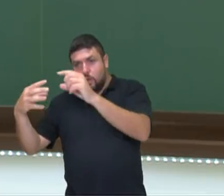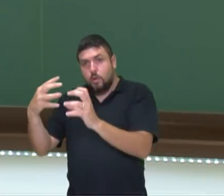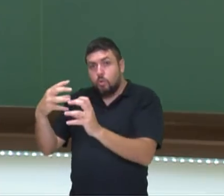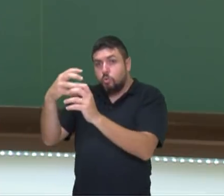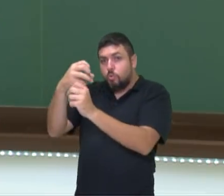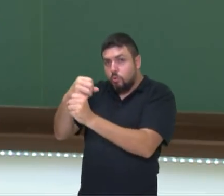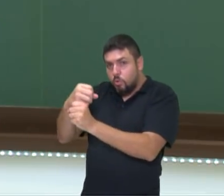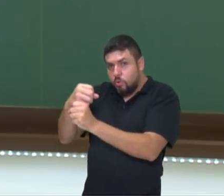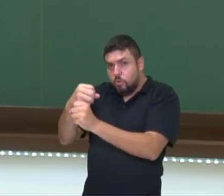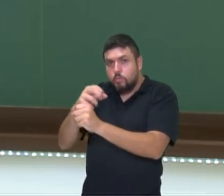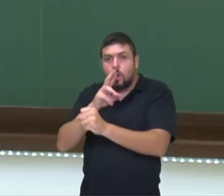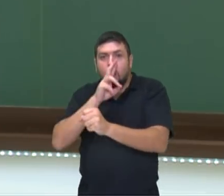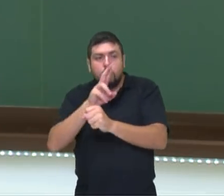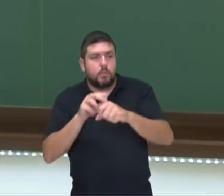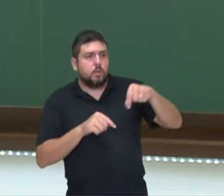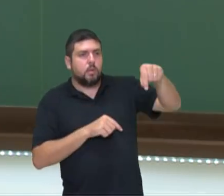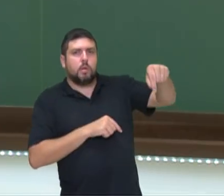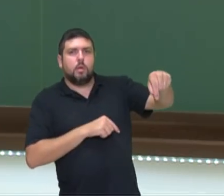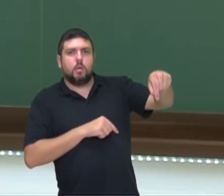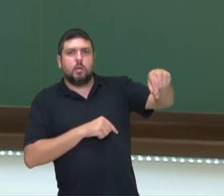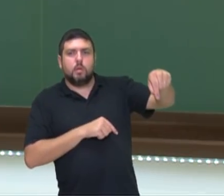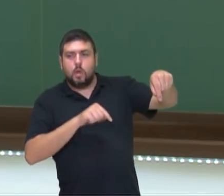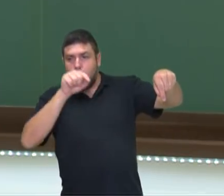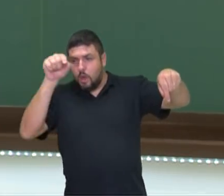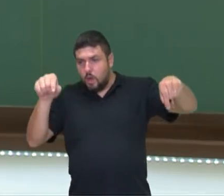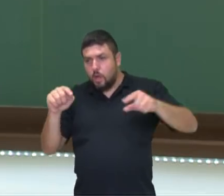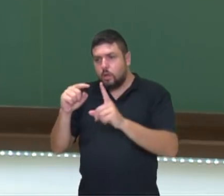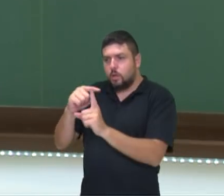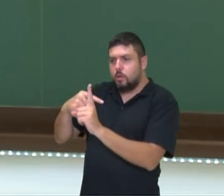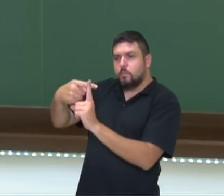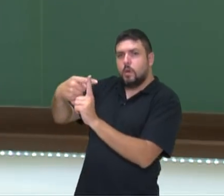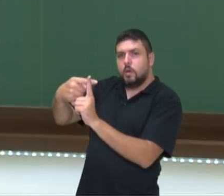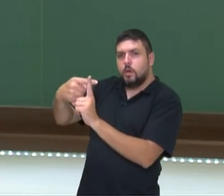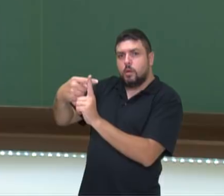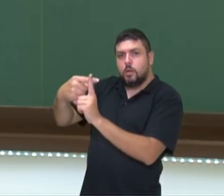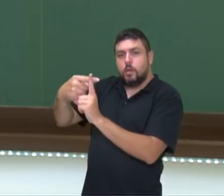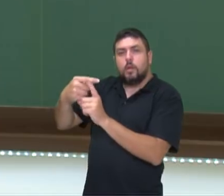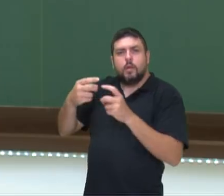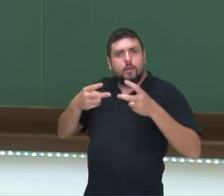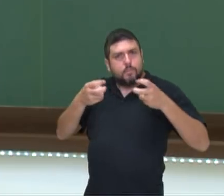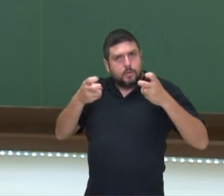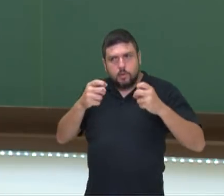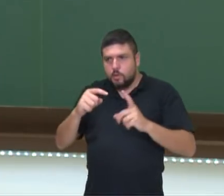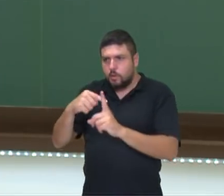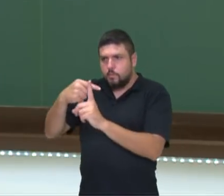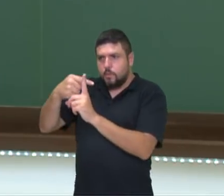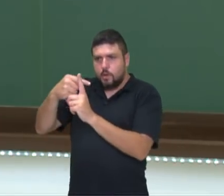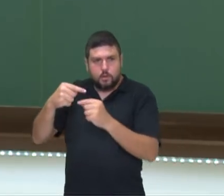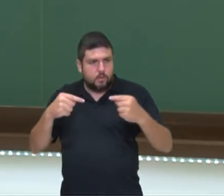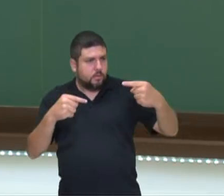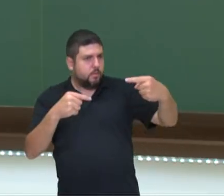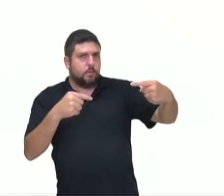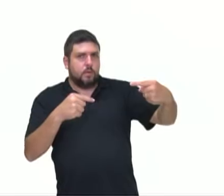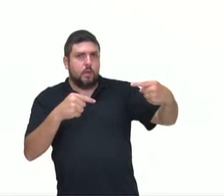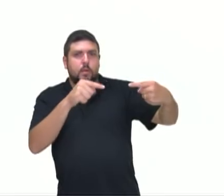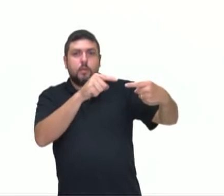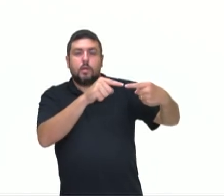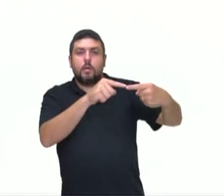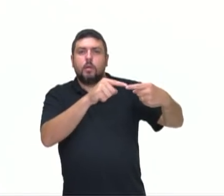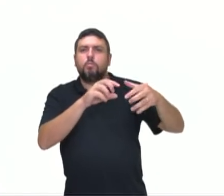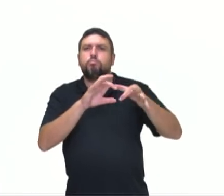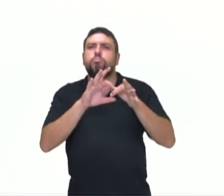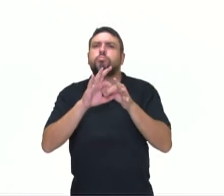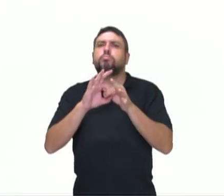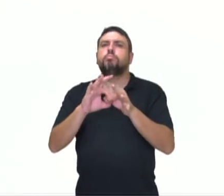tá nessa soma junto com quem era o subtraindo, que o resultado vira o minuendo, certo? Então, olha lá, a gente